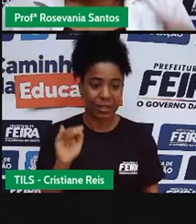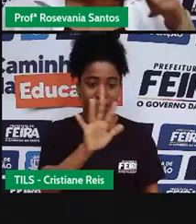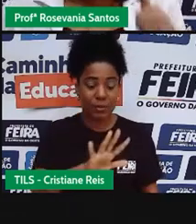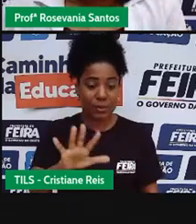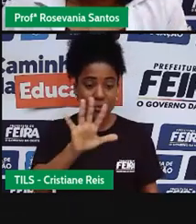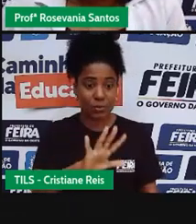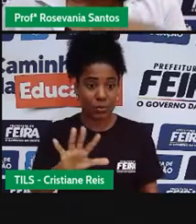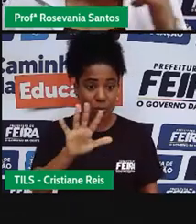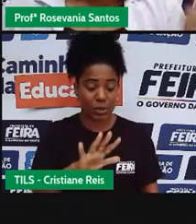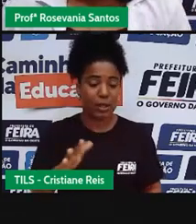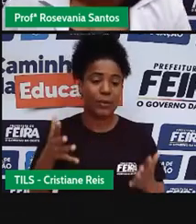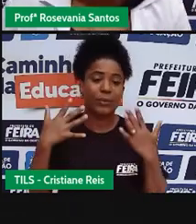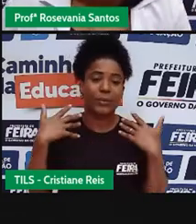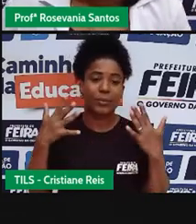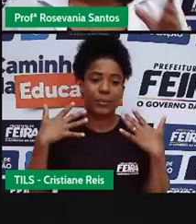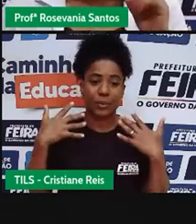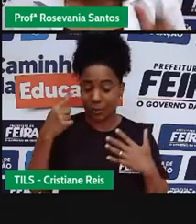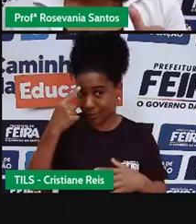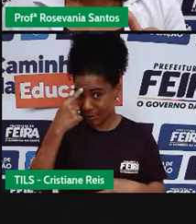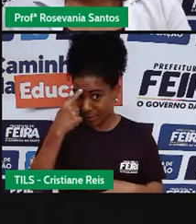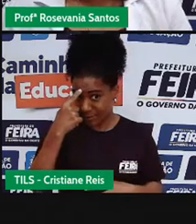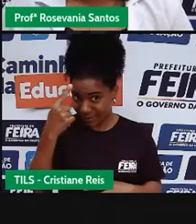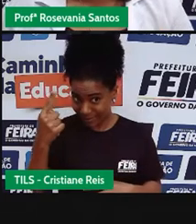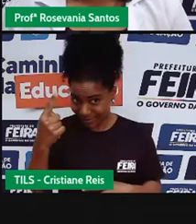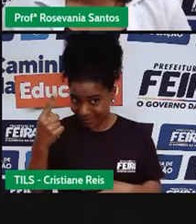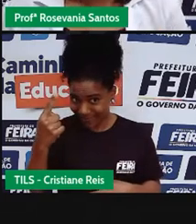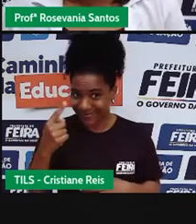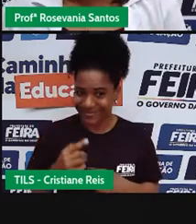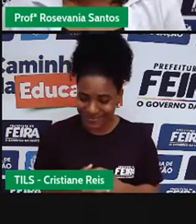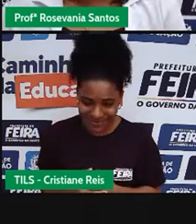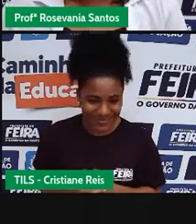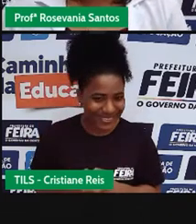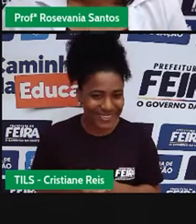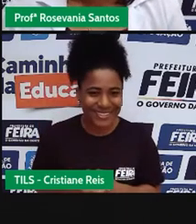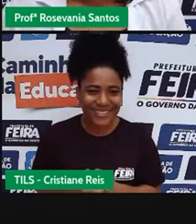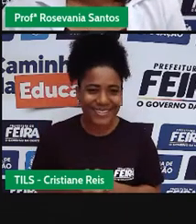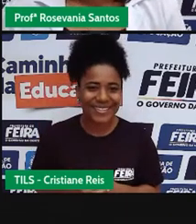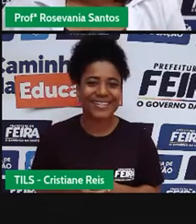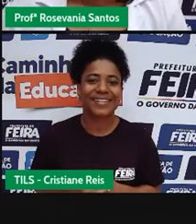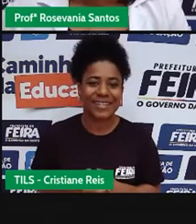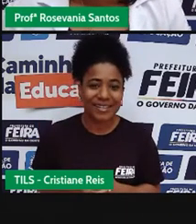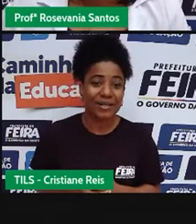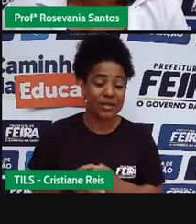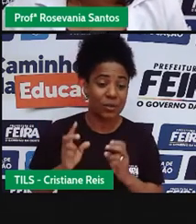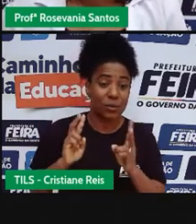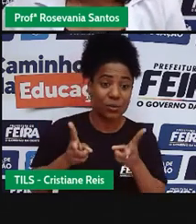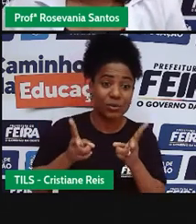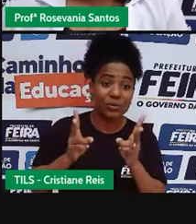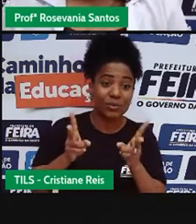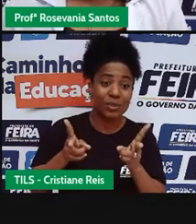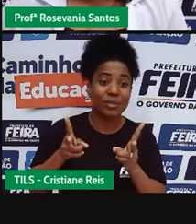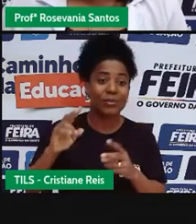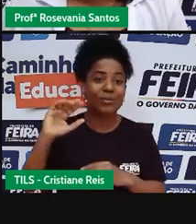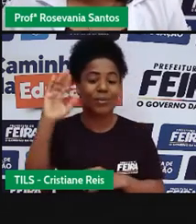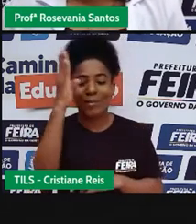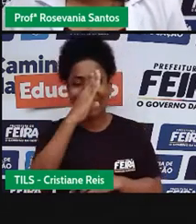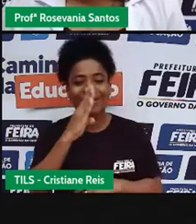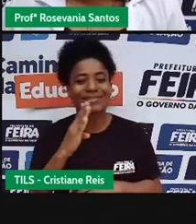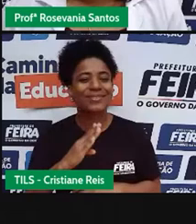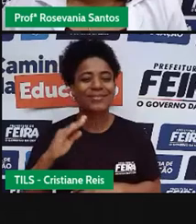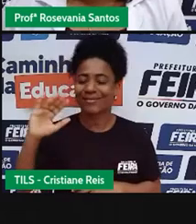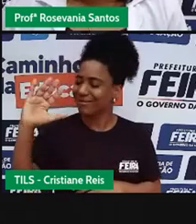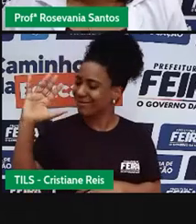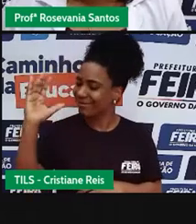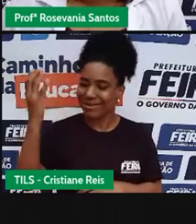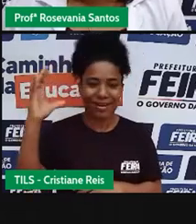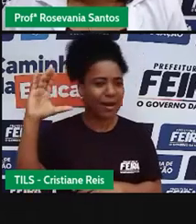sul. Relembrado? Tudo direitinho? Então, vamos lá. Bom, os tipos de climas do Brasil, né? Aqui tem, né, um